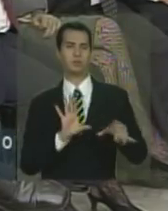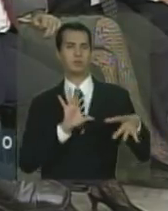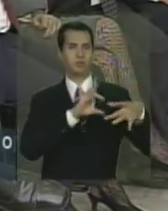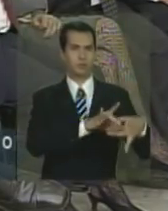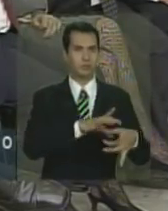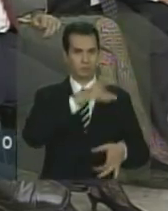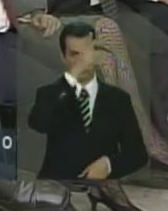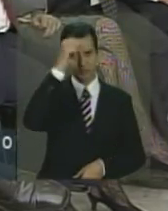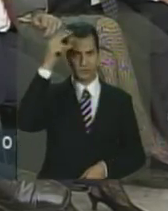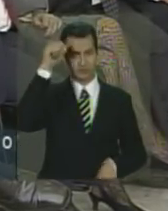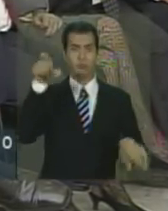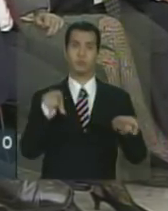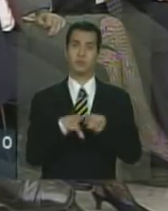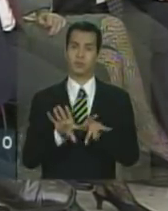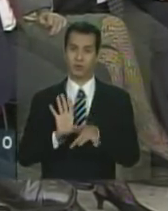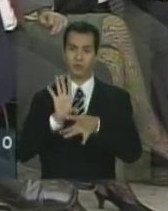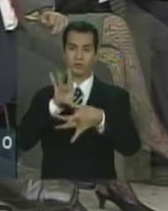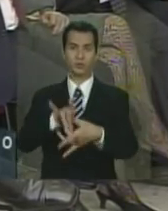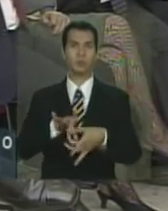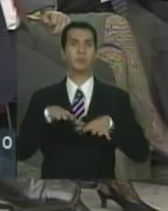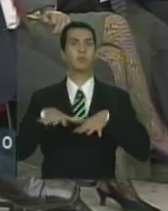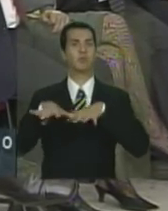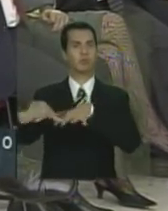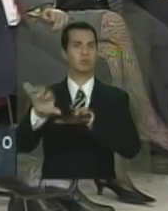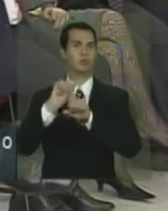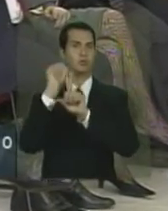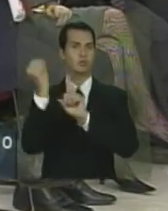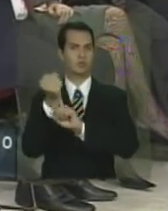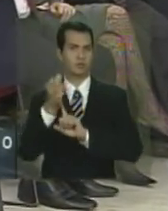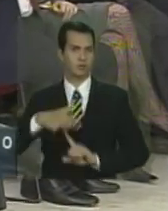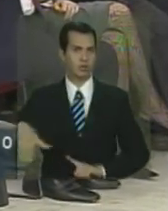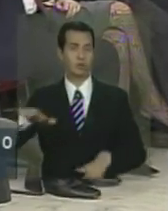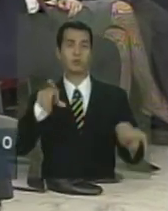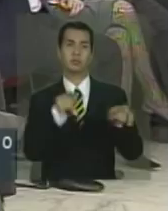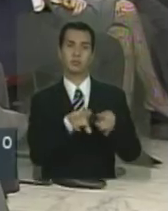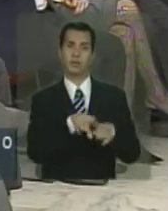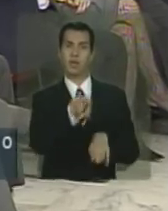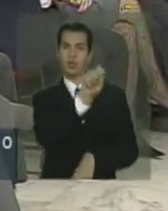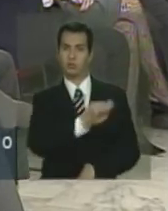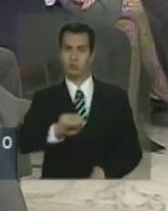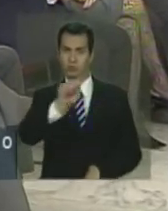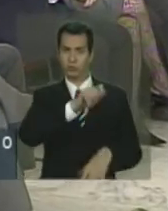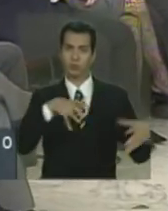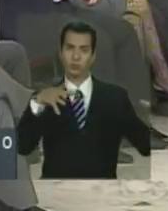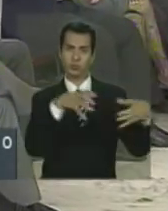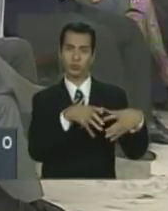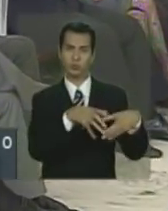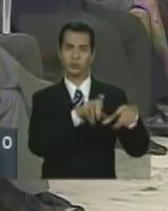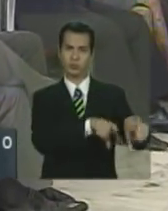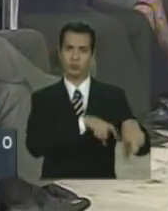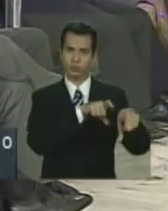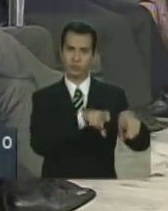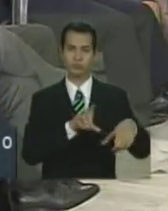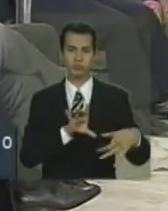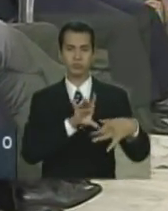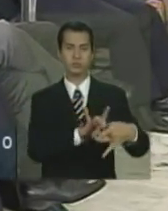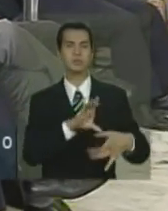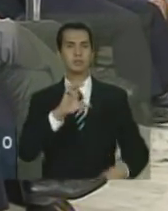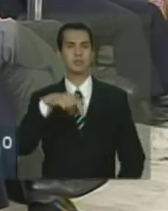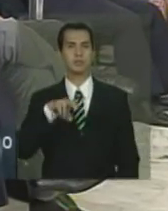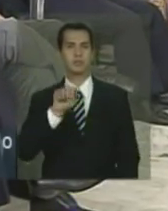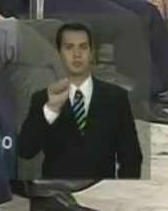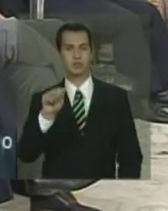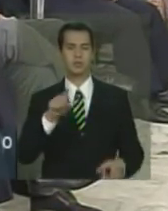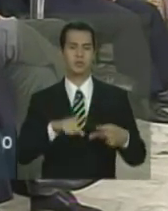dos movimentos sociais e das entidades representativas do campo brasileiro, da CNA,